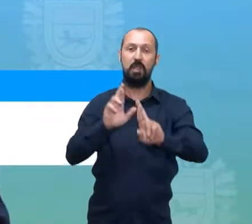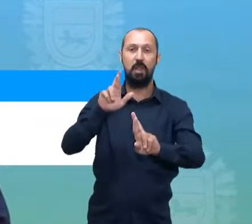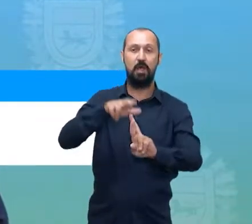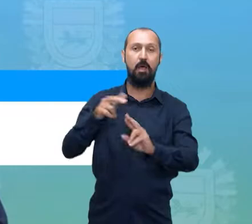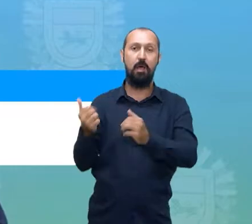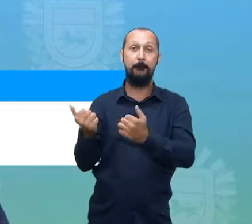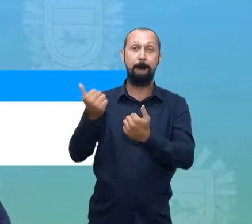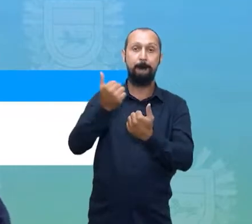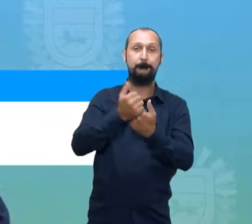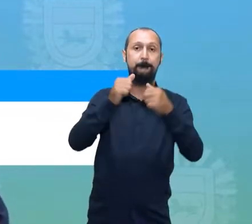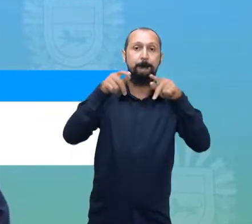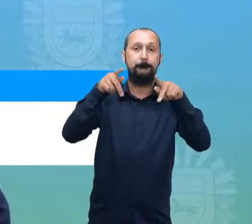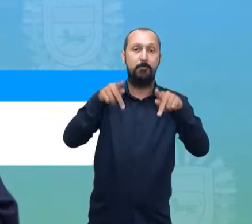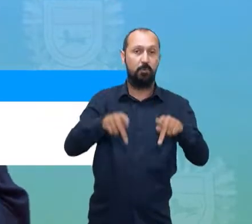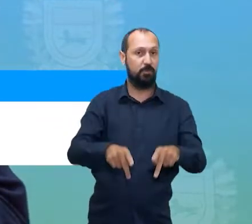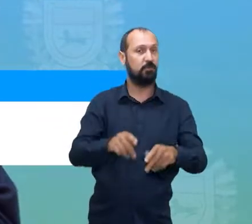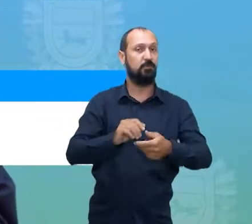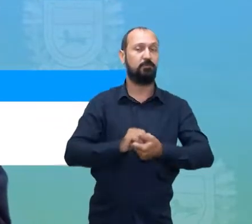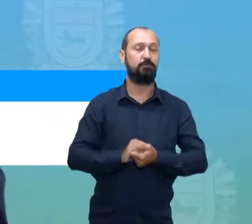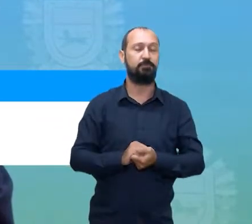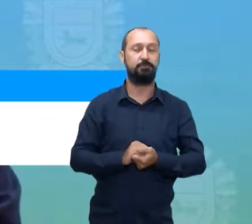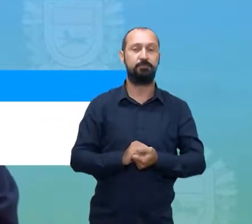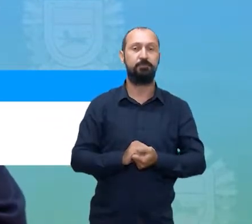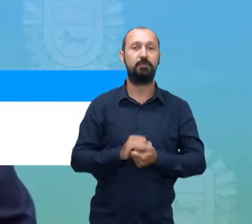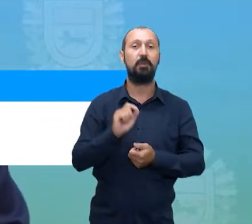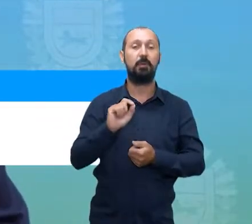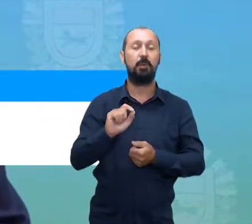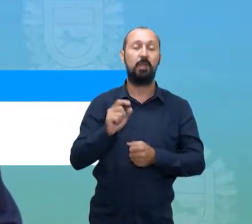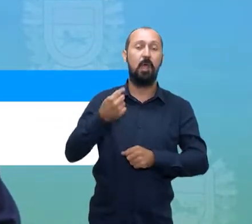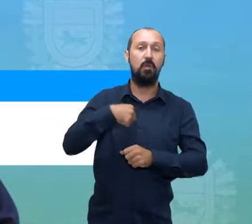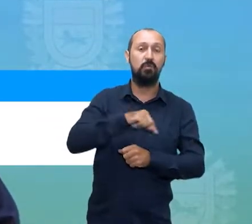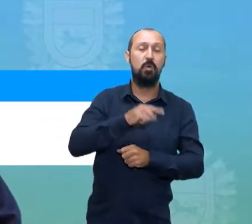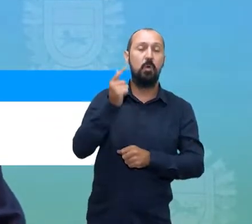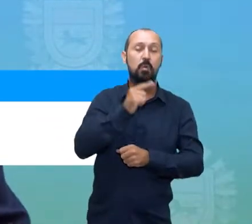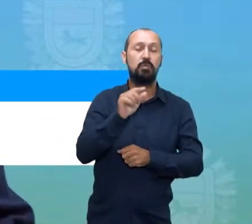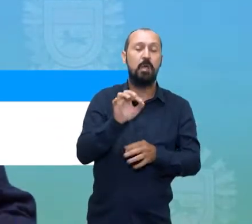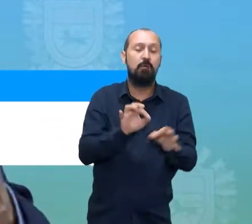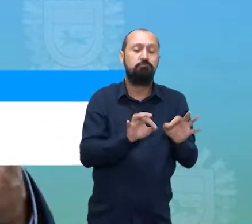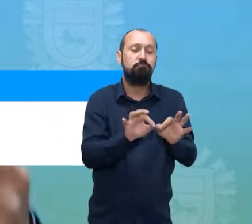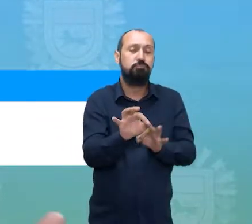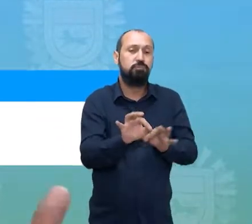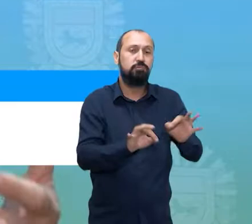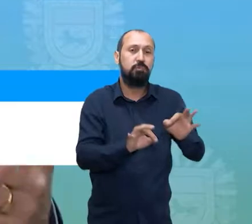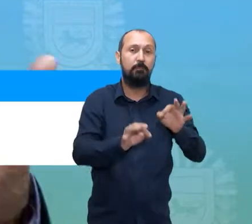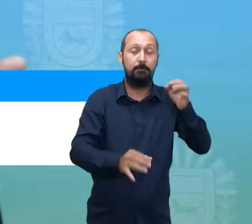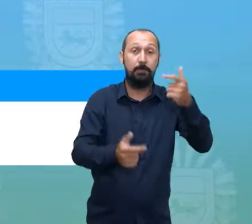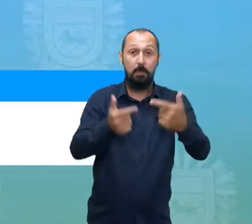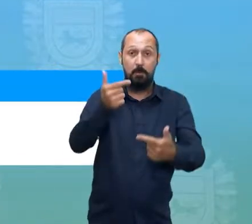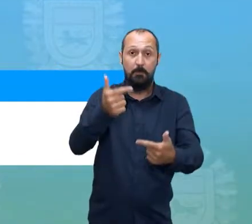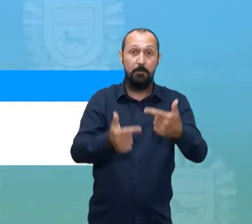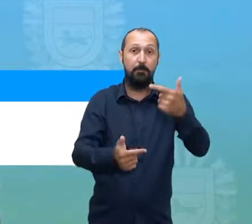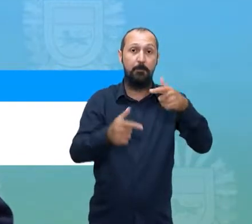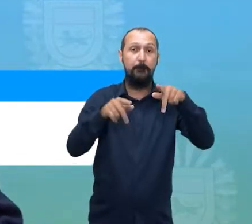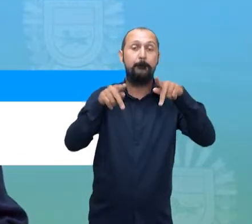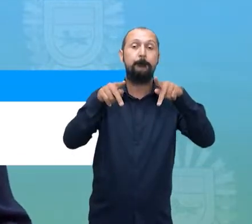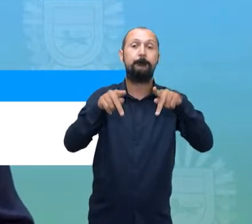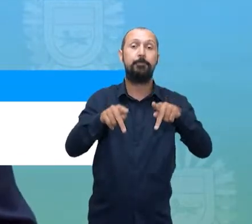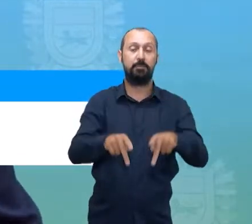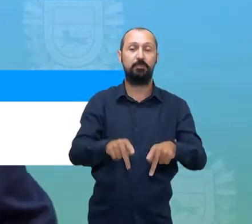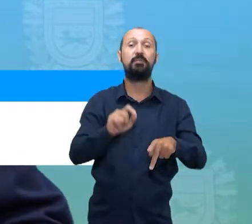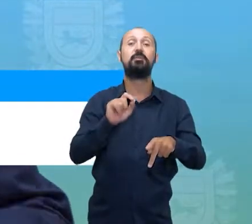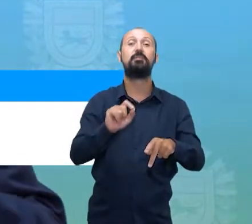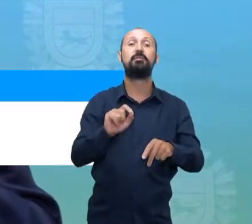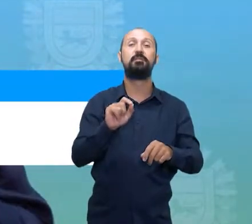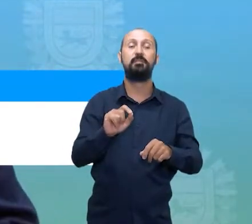representativa da população, para que possamos formular políticas públicas que